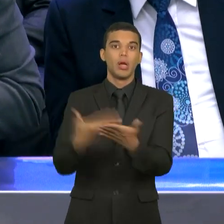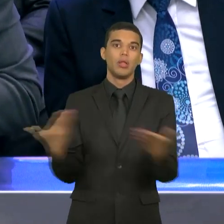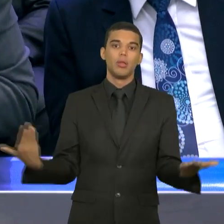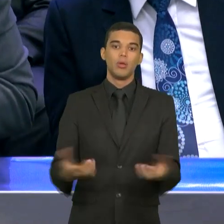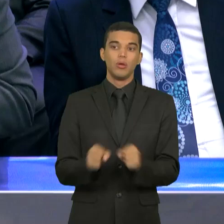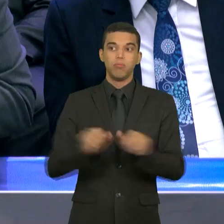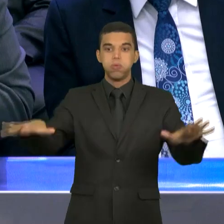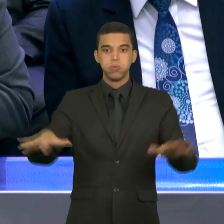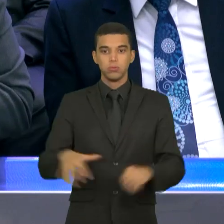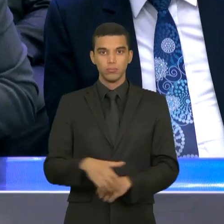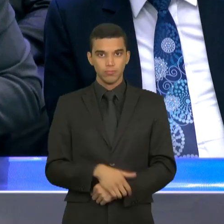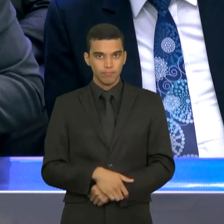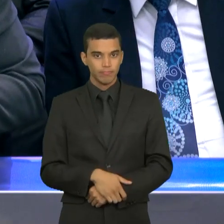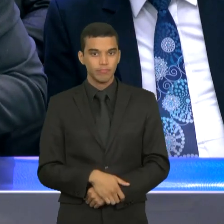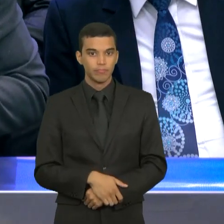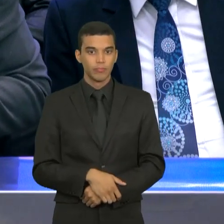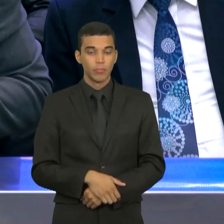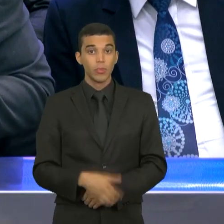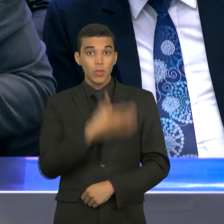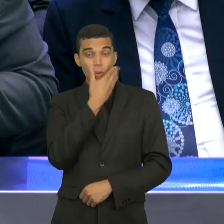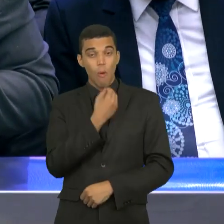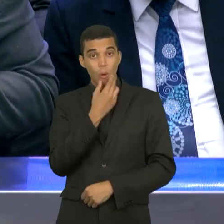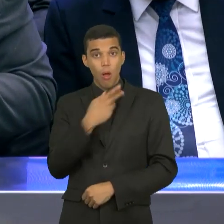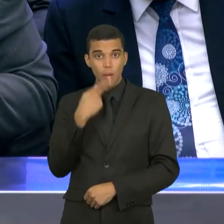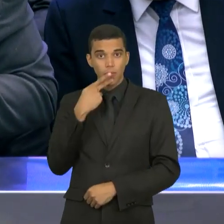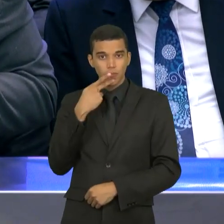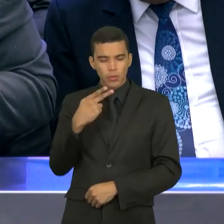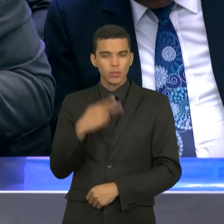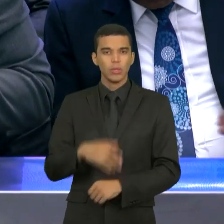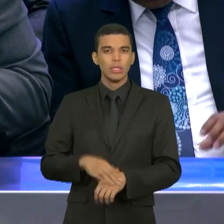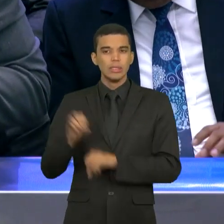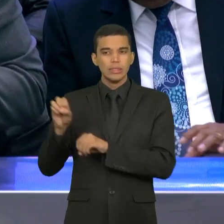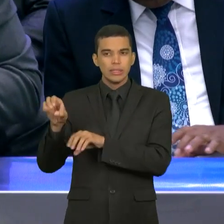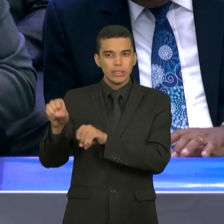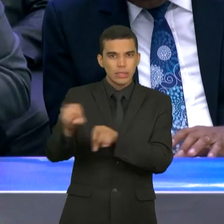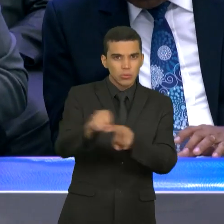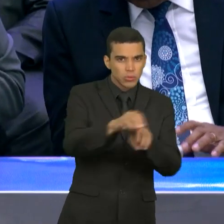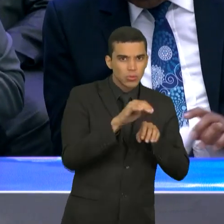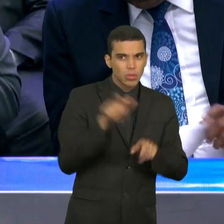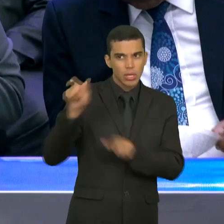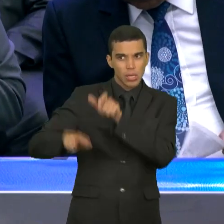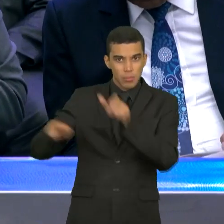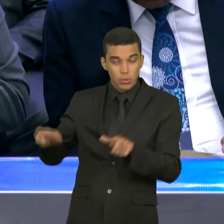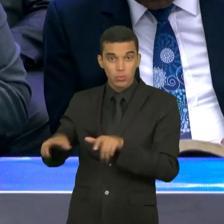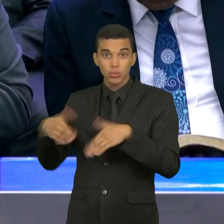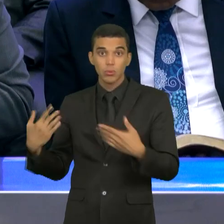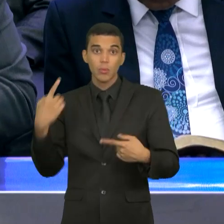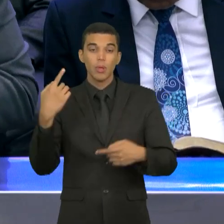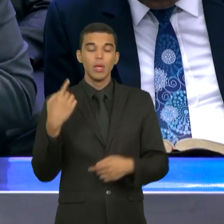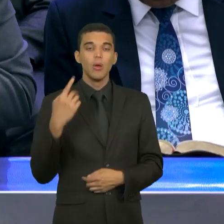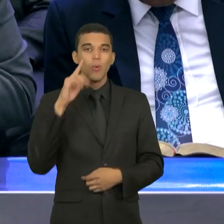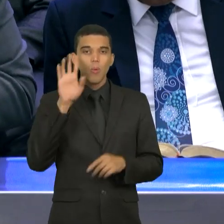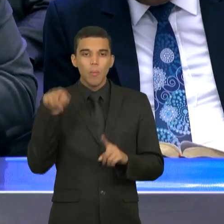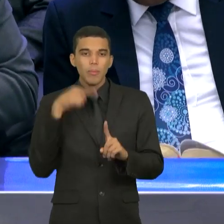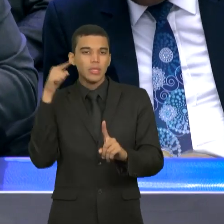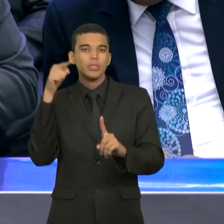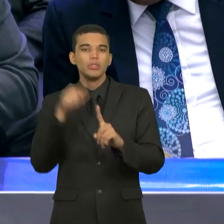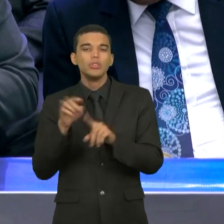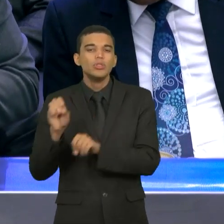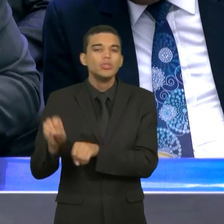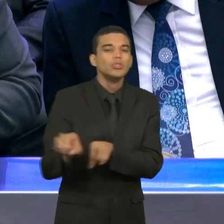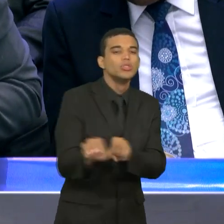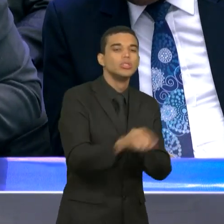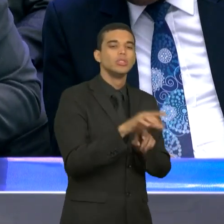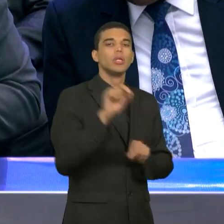a educação é o principal motor de uma sociedade intencionalmente porque agressiva então a política da educação ela tem um